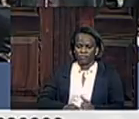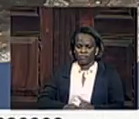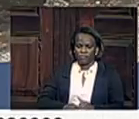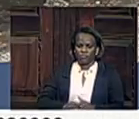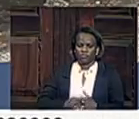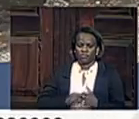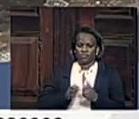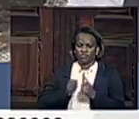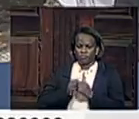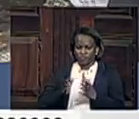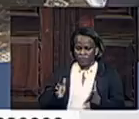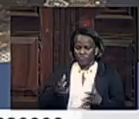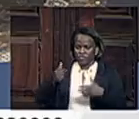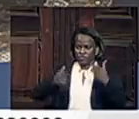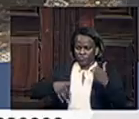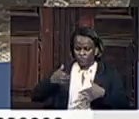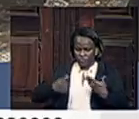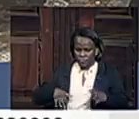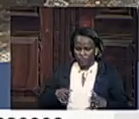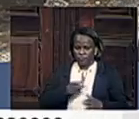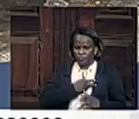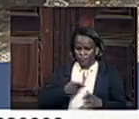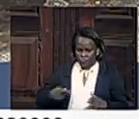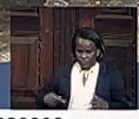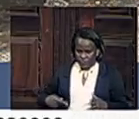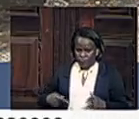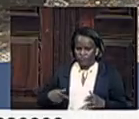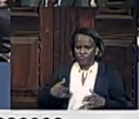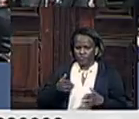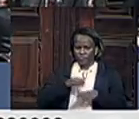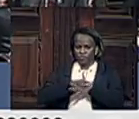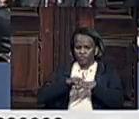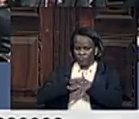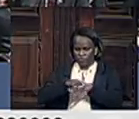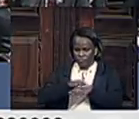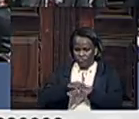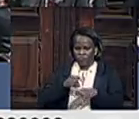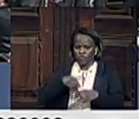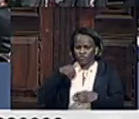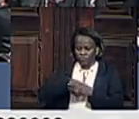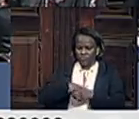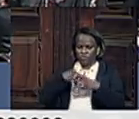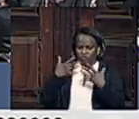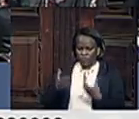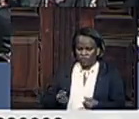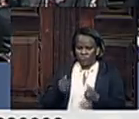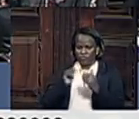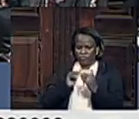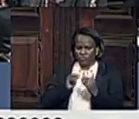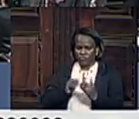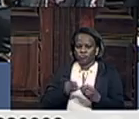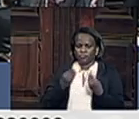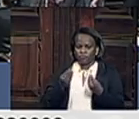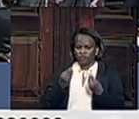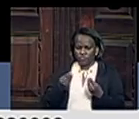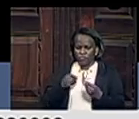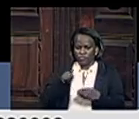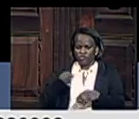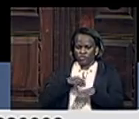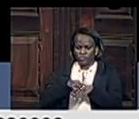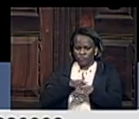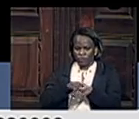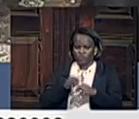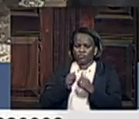Para iniciar a discussão, presidente, vamos discutir, eu vou votar favorável para que nós possamos